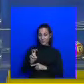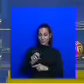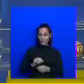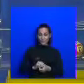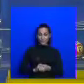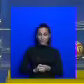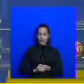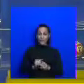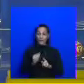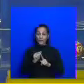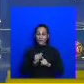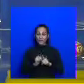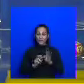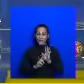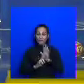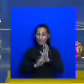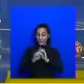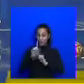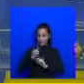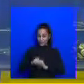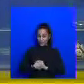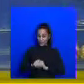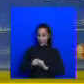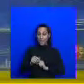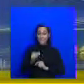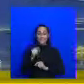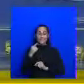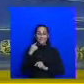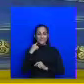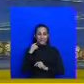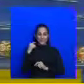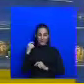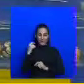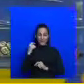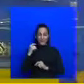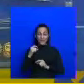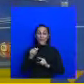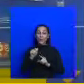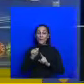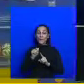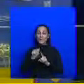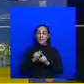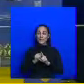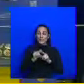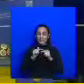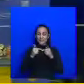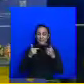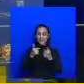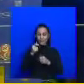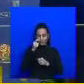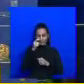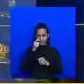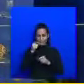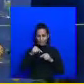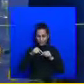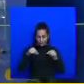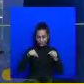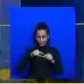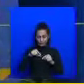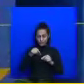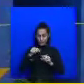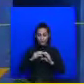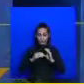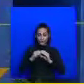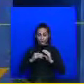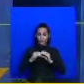05. E o mês correspondente é maio. Maio é o mês da sorte. Vamos confirmar as 7 dezenas